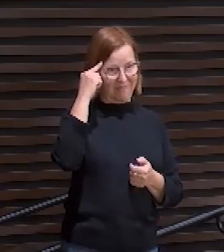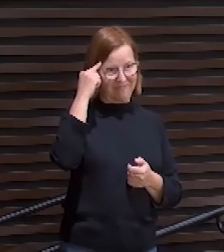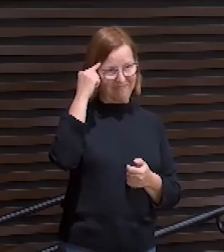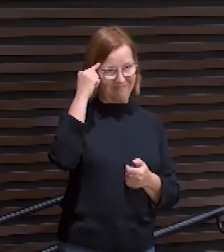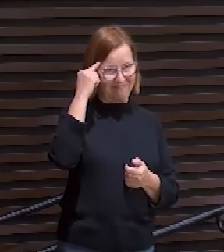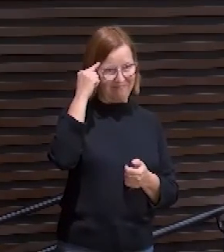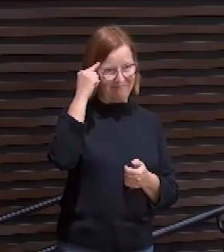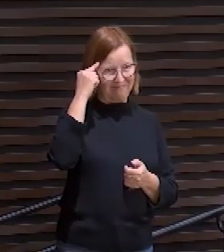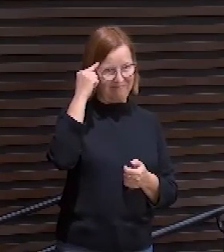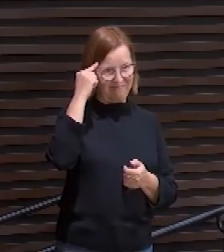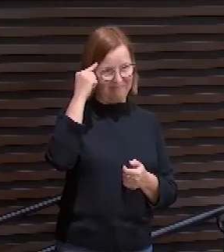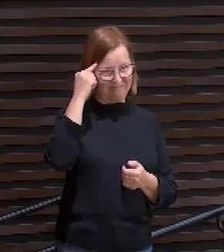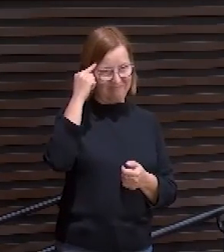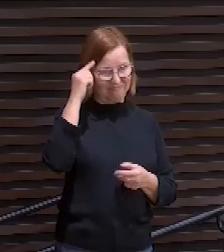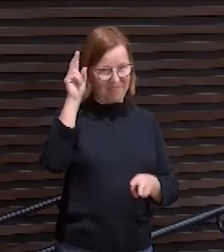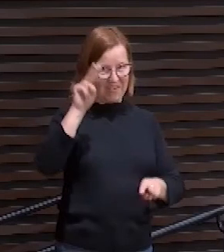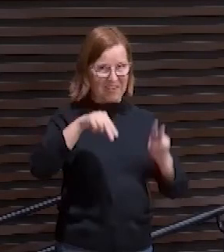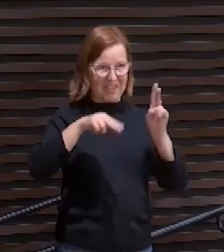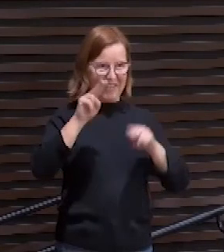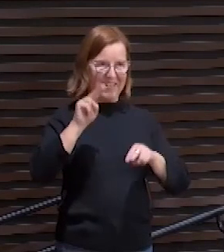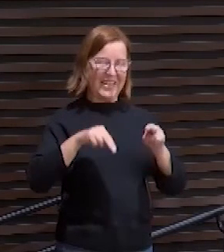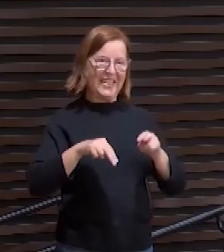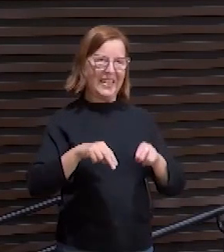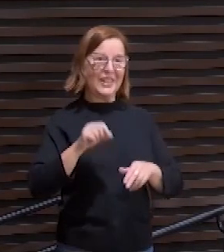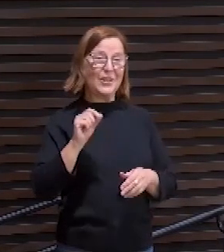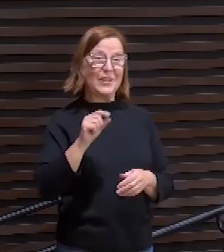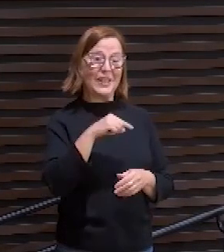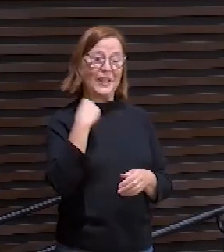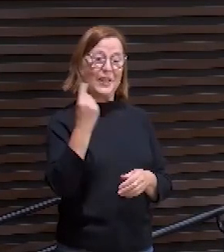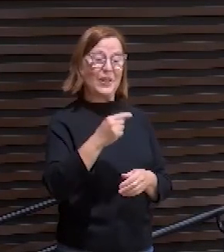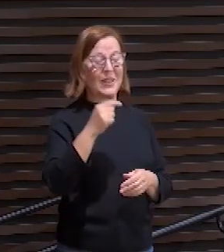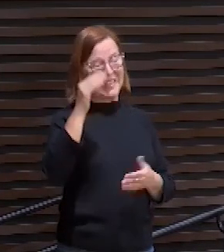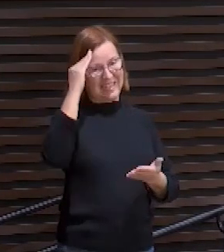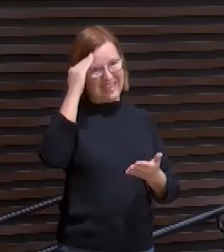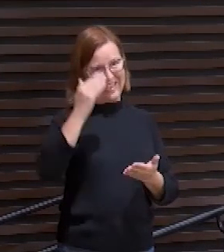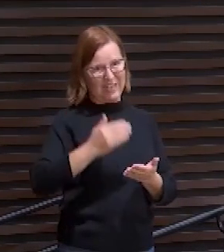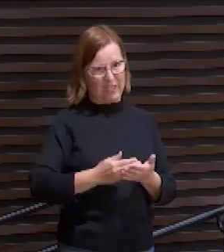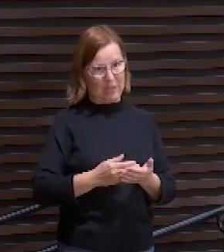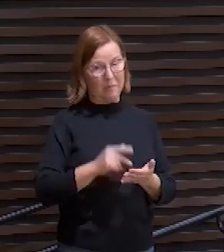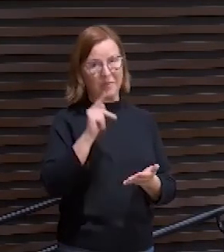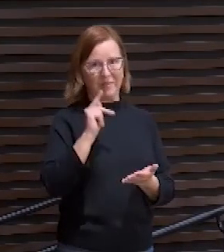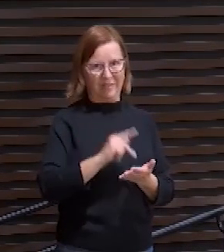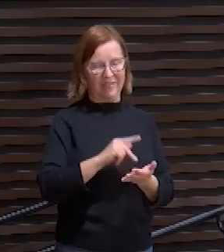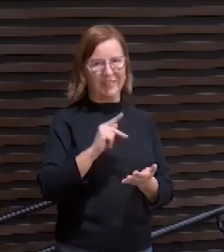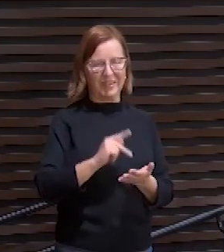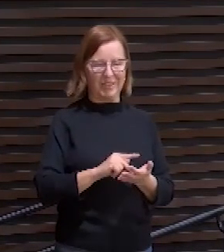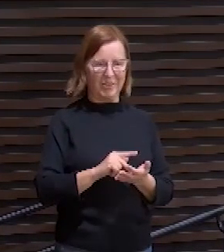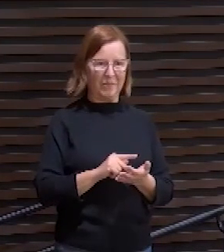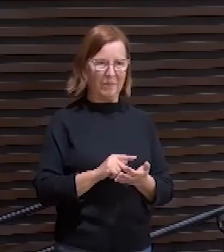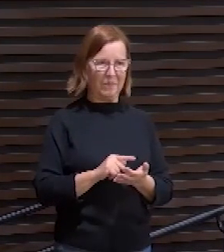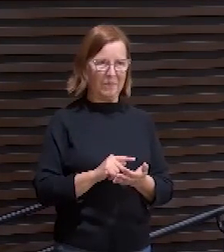e reavaliar no que nós estamos crendo de verdade,